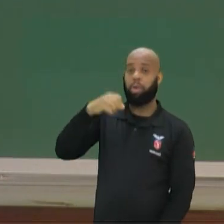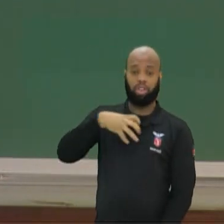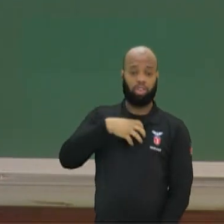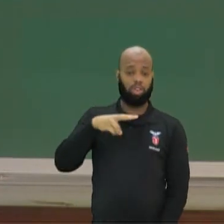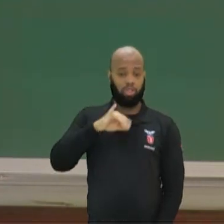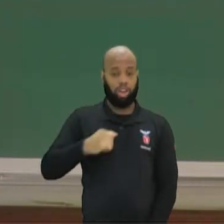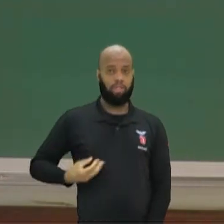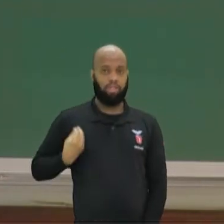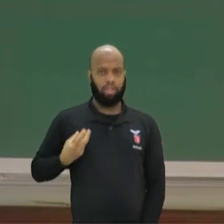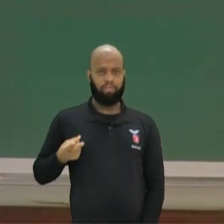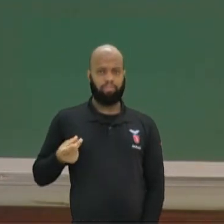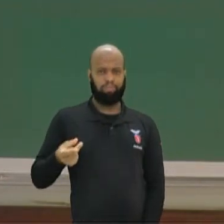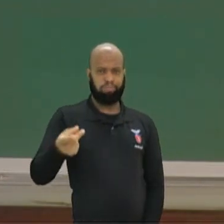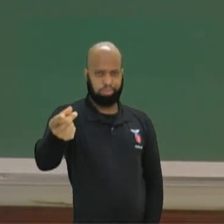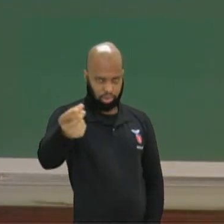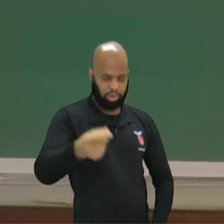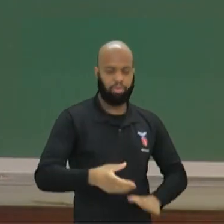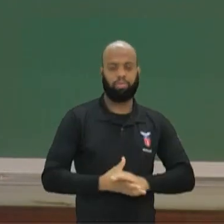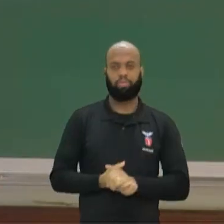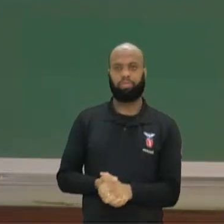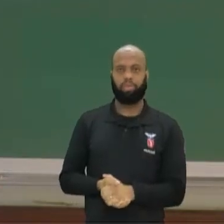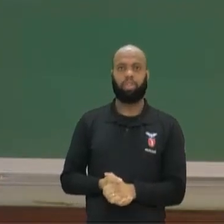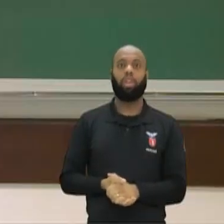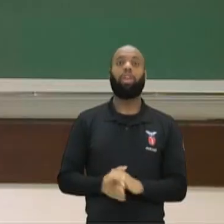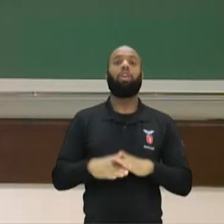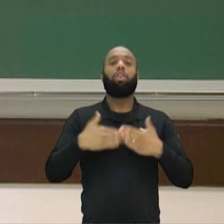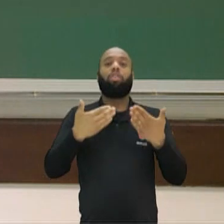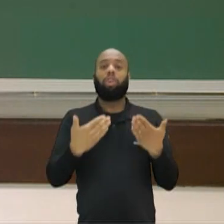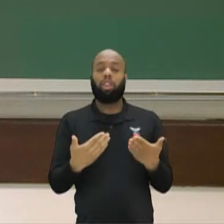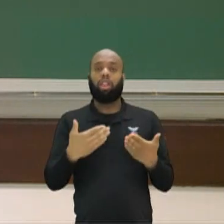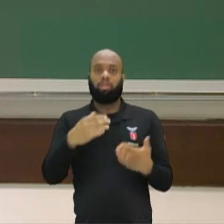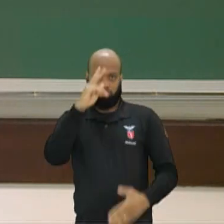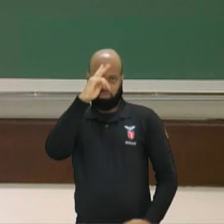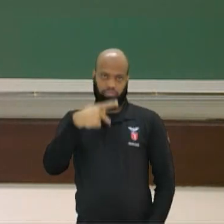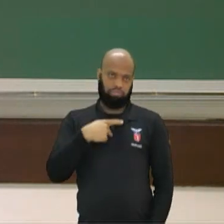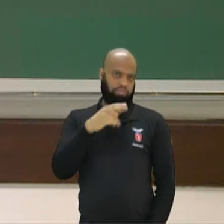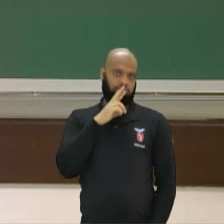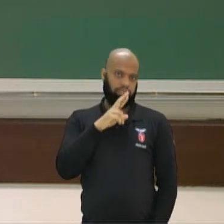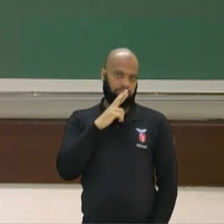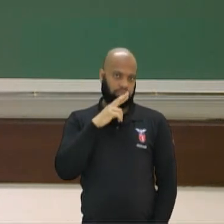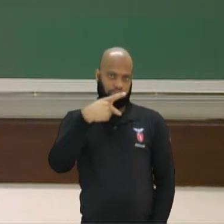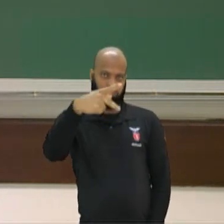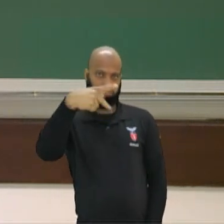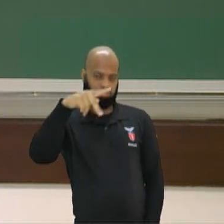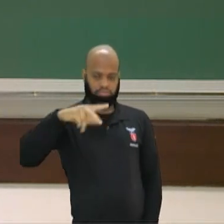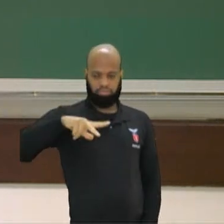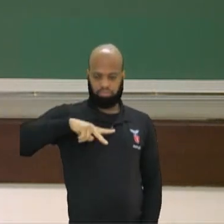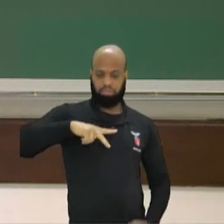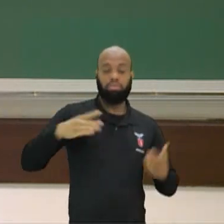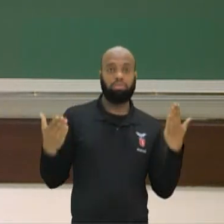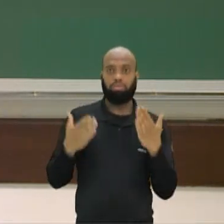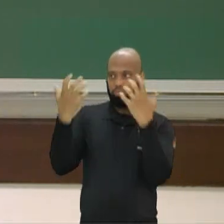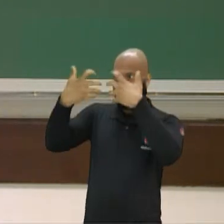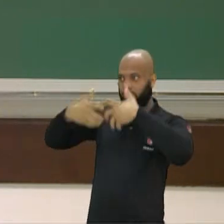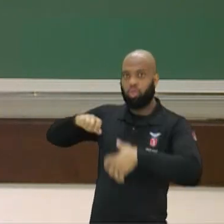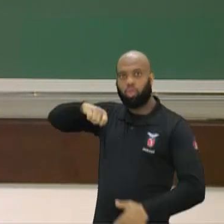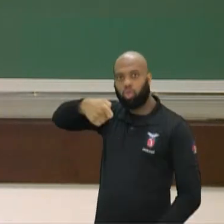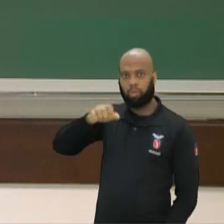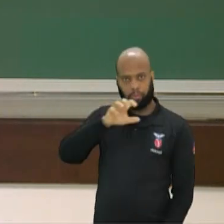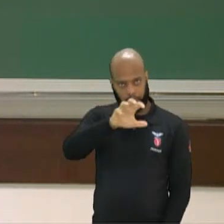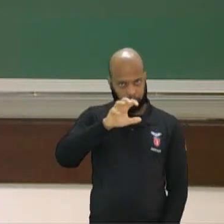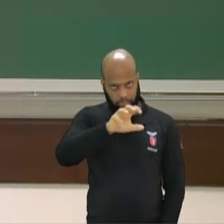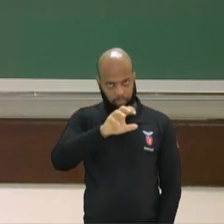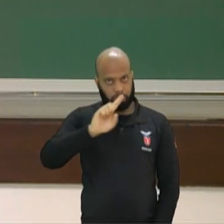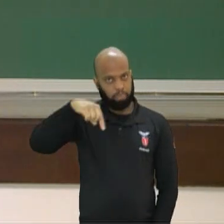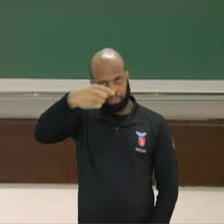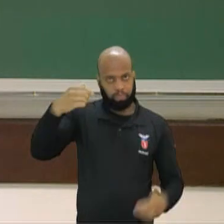fosse viver para sempre, ok? Enfim, é pessoal, cada um deu a sua resposta, tá ok? Então vamos refletir em cima disso daqui